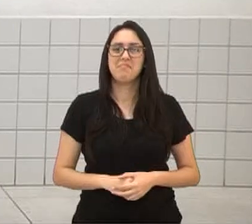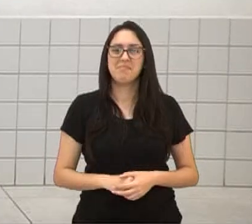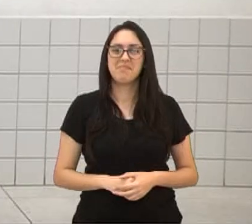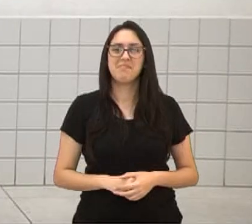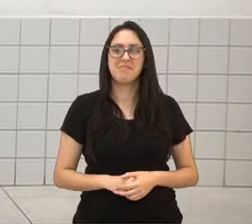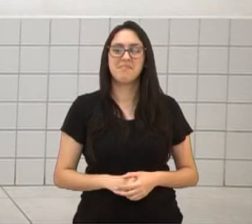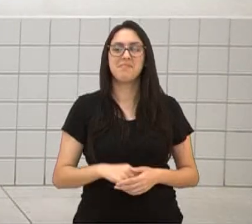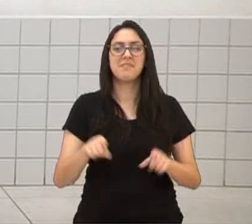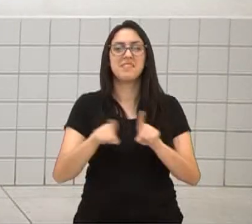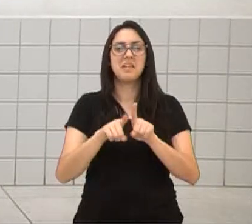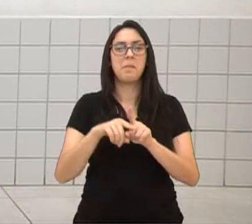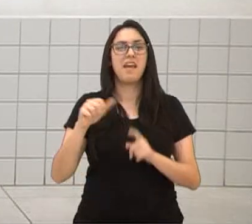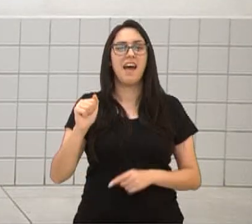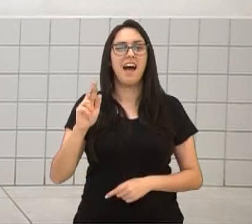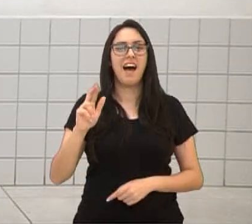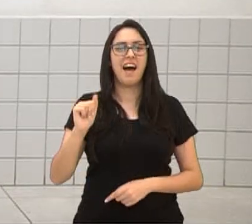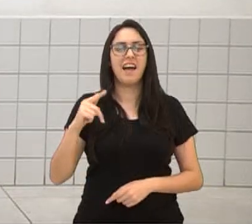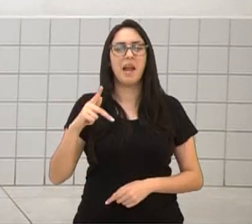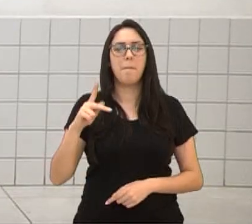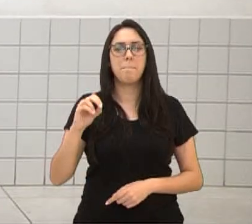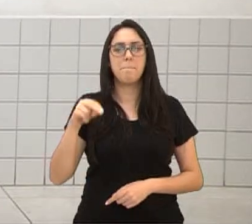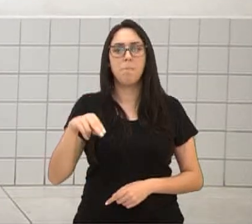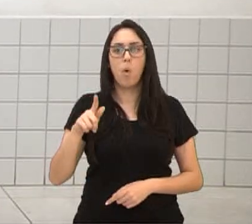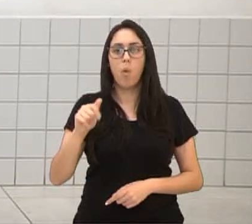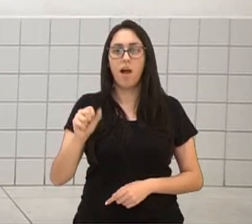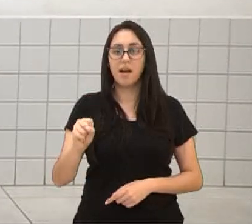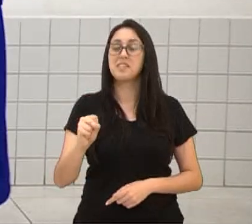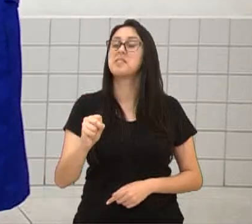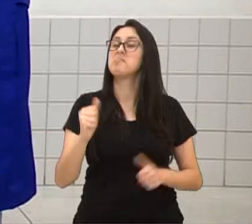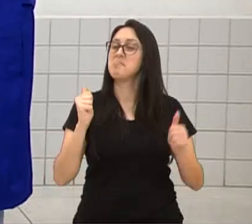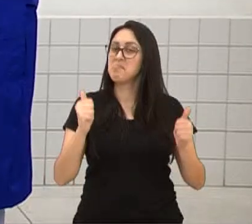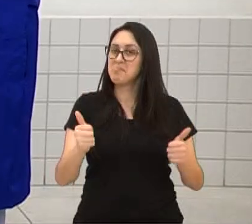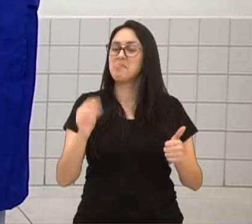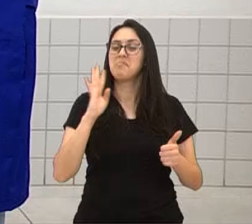de Arapongas também participando. Ah, que legal. Olha